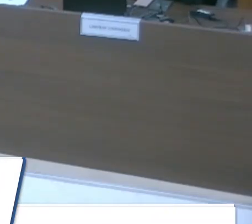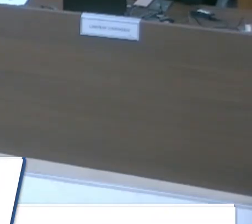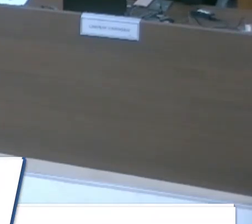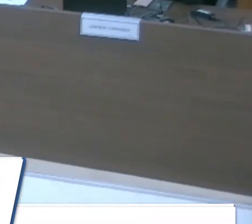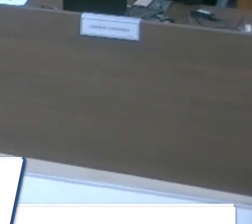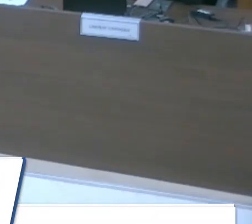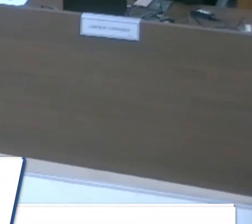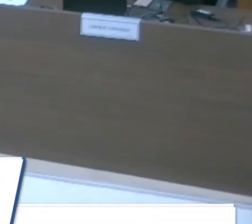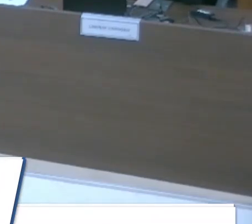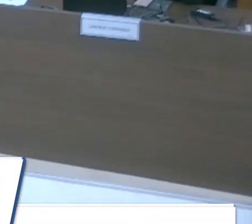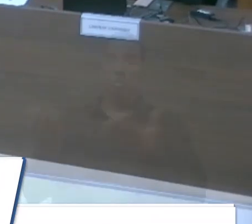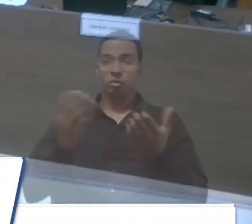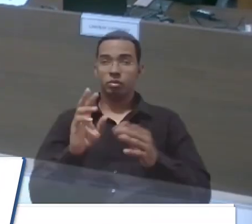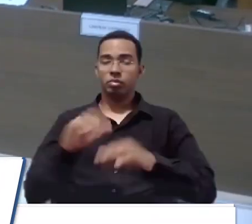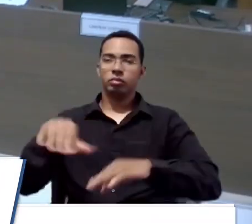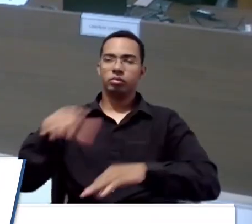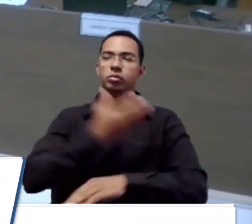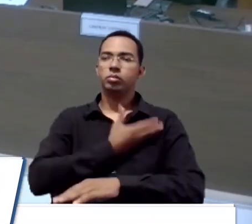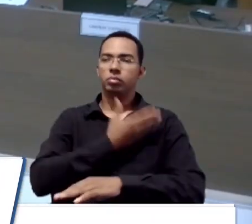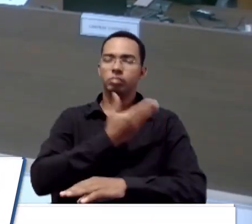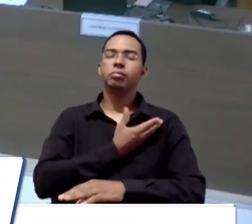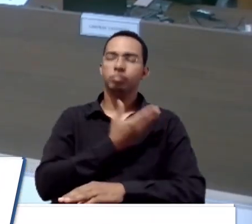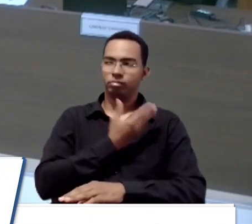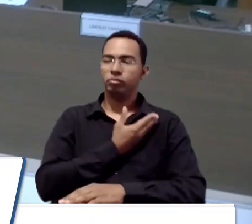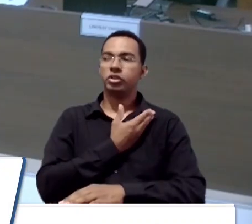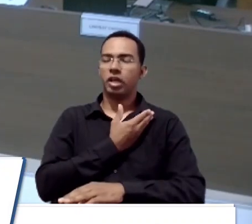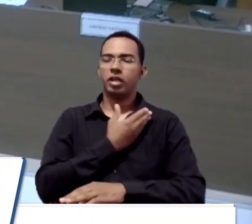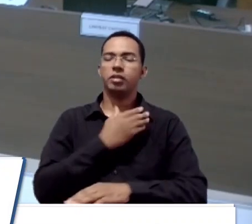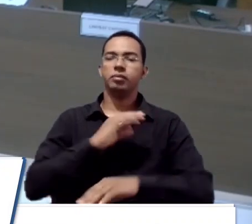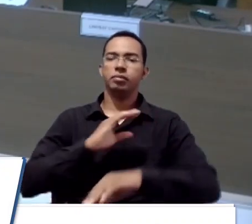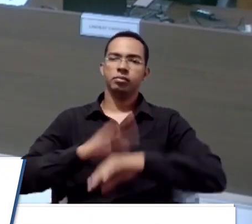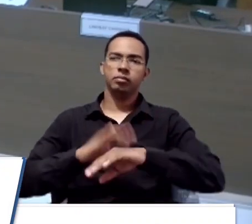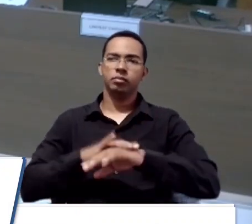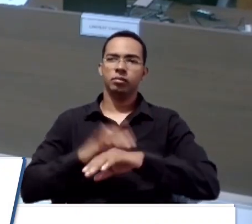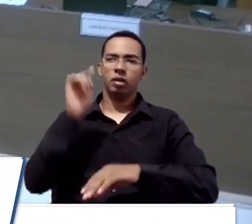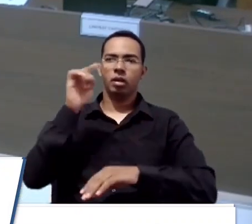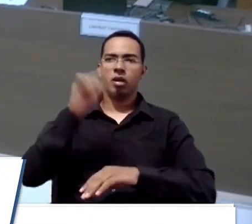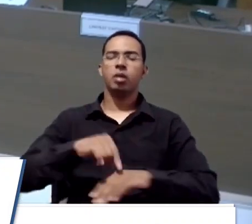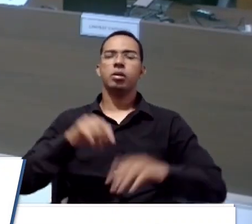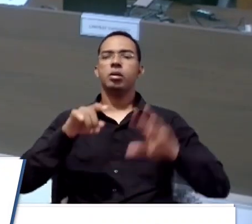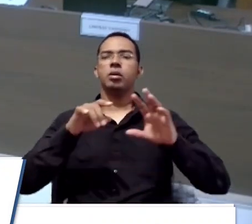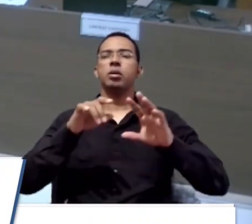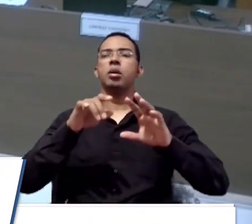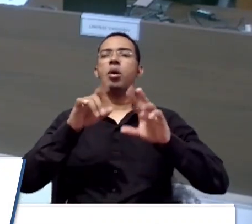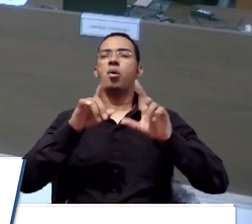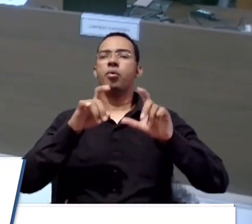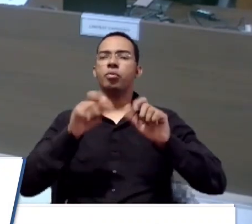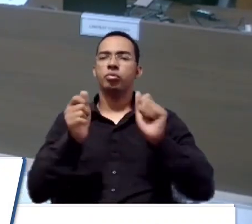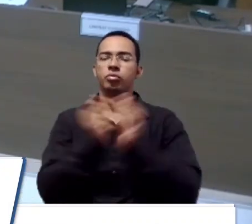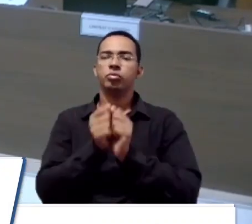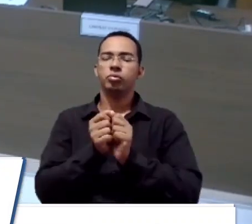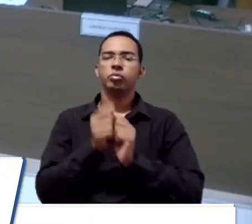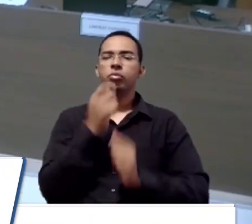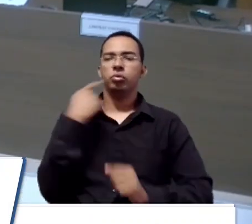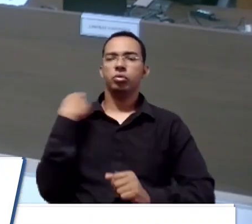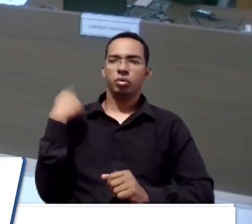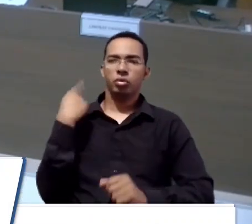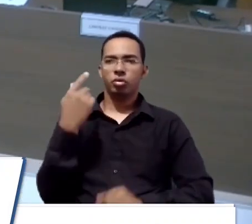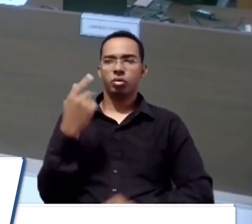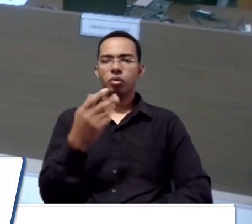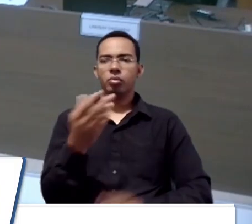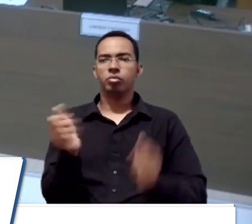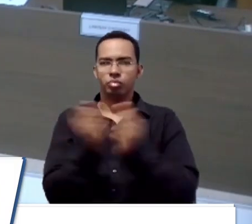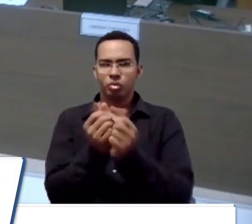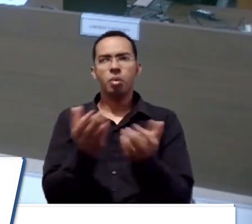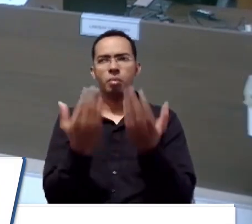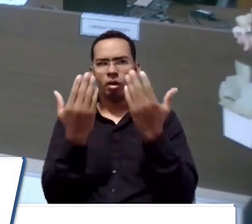Convido também todos os amigos e pastores que estão aqui no plenário para vir aqui tirar uma foto junto com o pastor Palamônio, com a pastora Miriam. Pode vir todos aqui